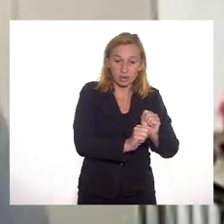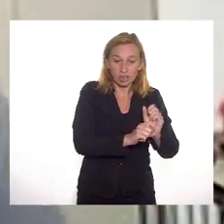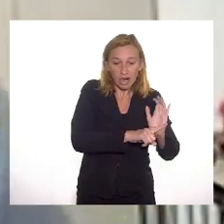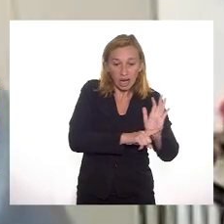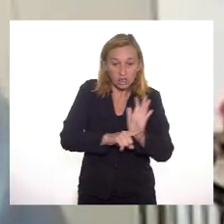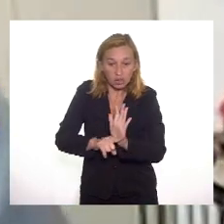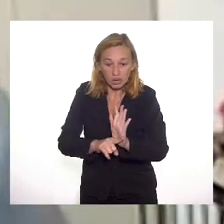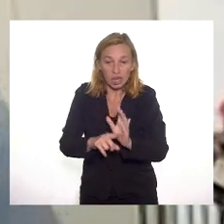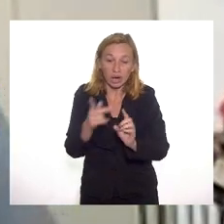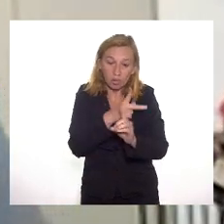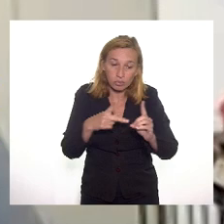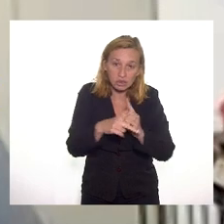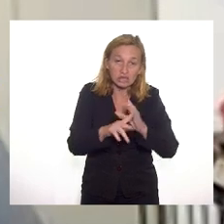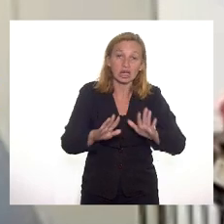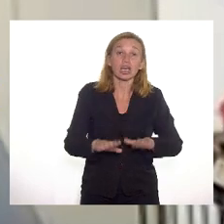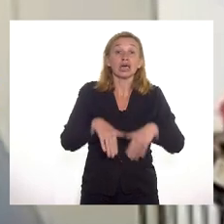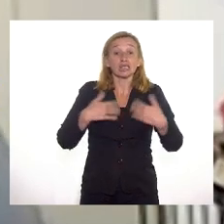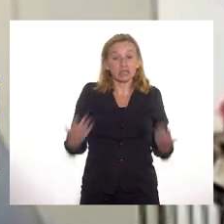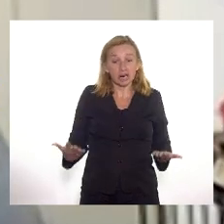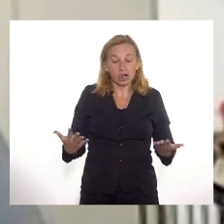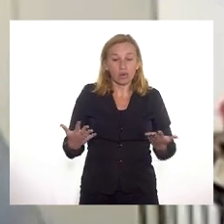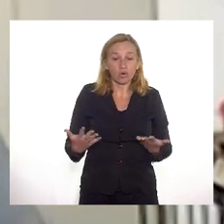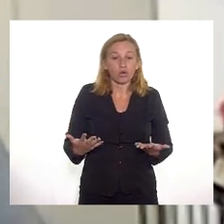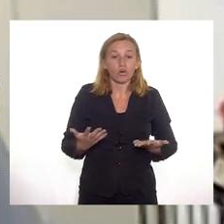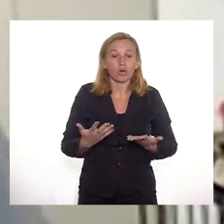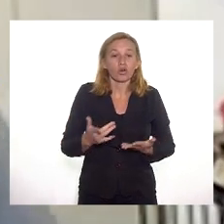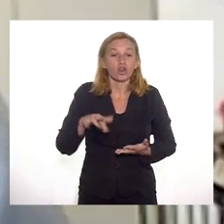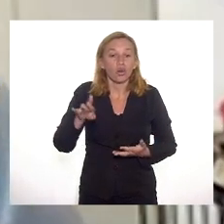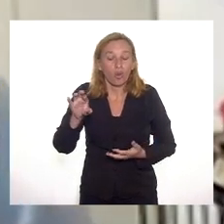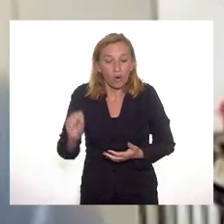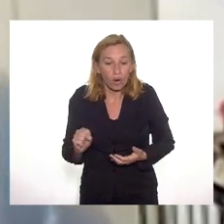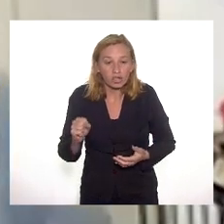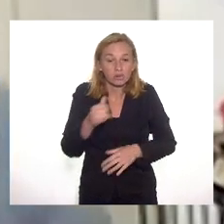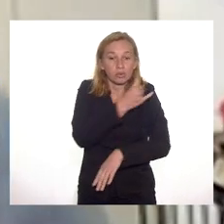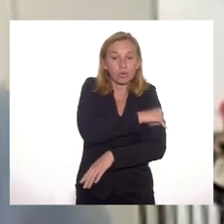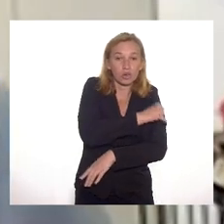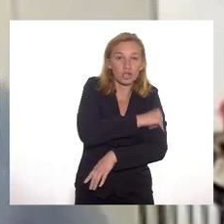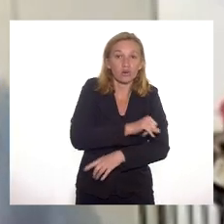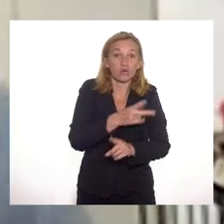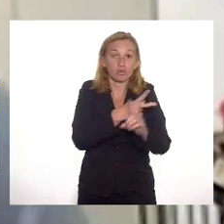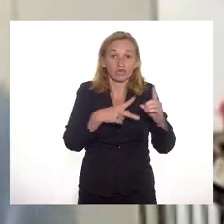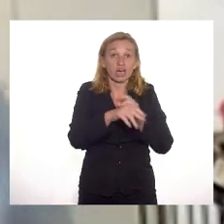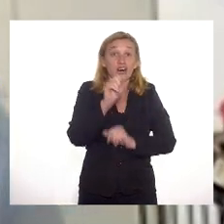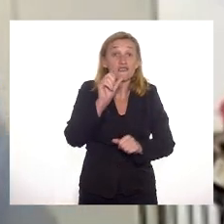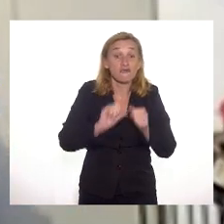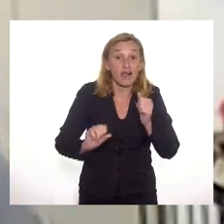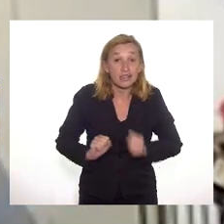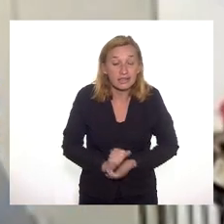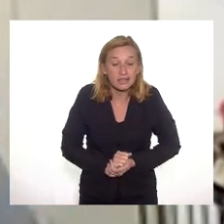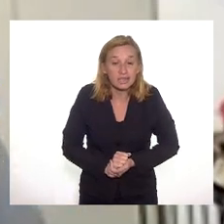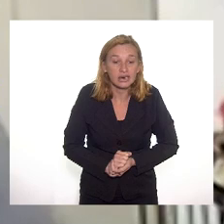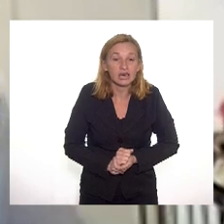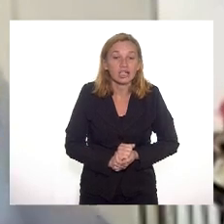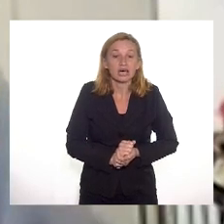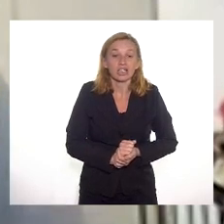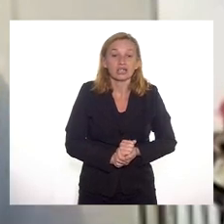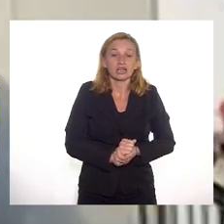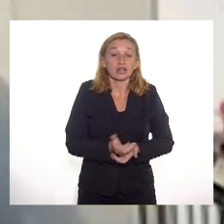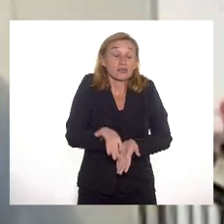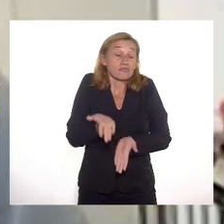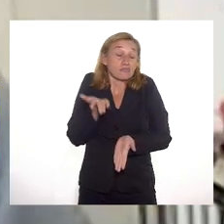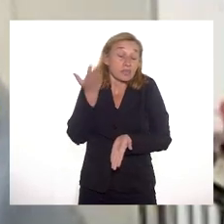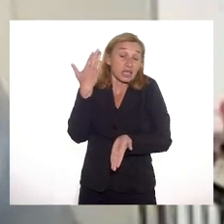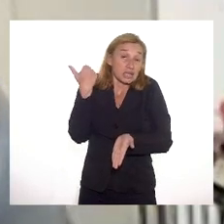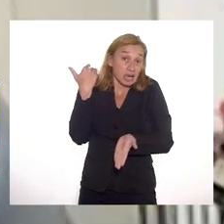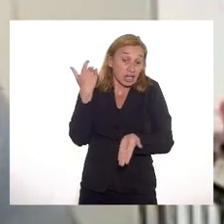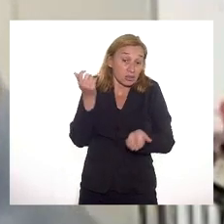Rio Previdência. Então, o que a destinação de royalties para o Rio Previdência faz é compensar esse passado